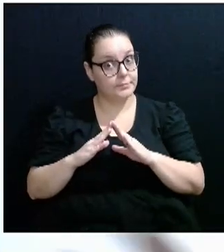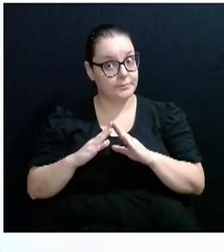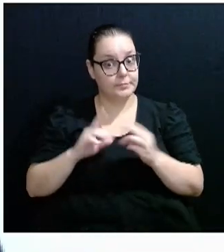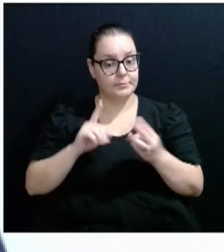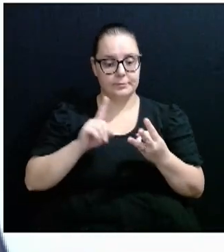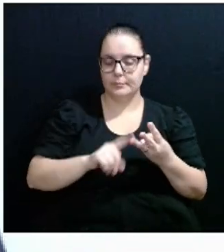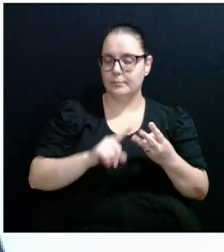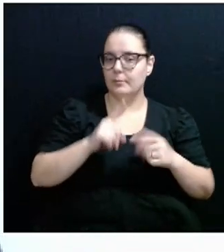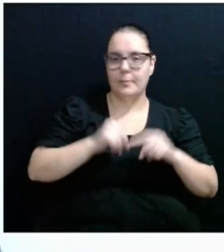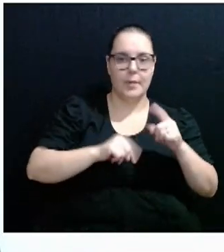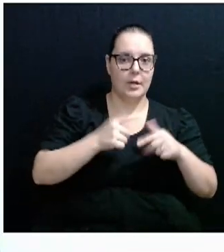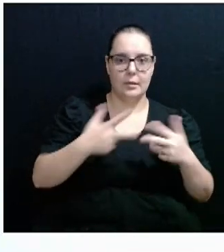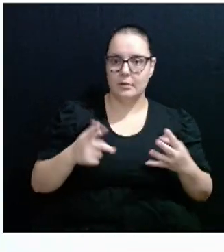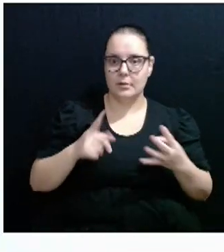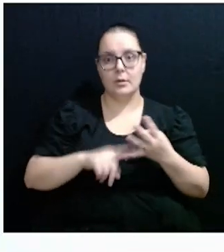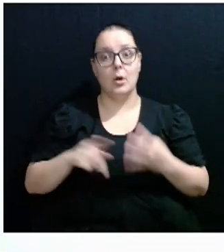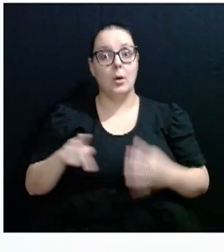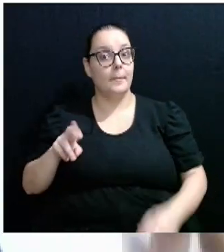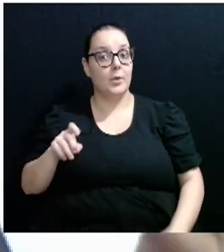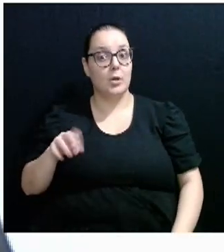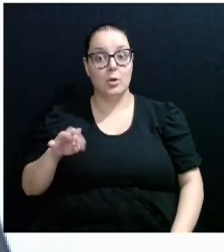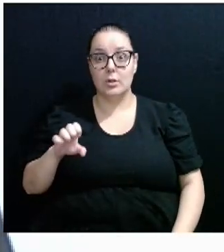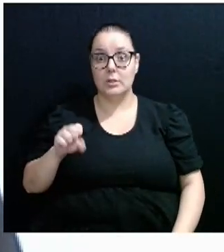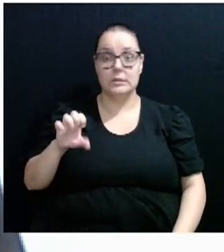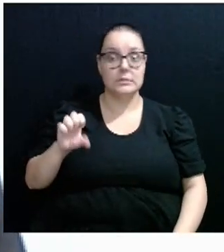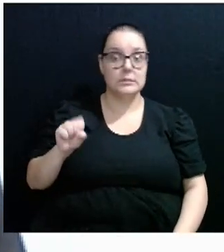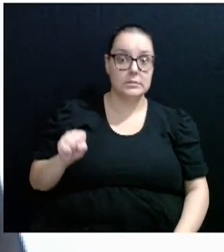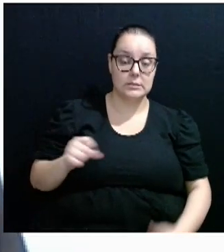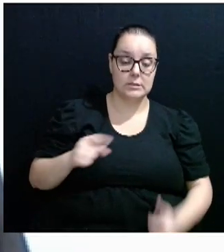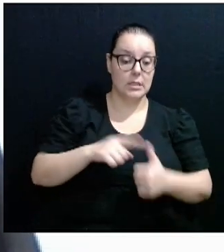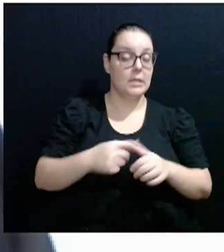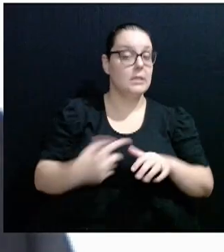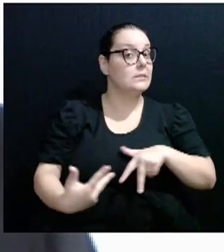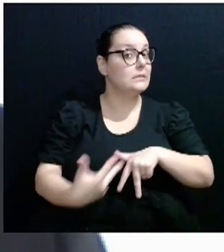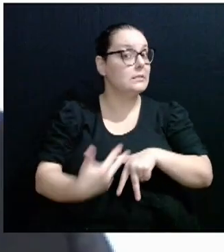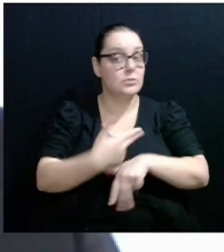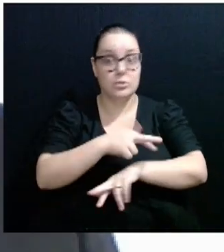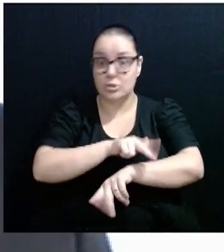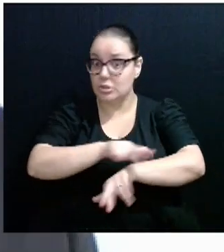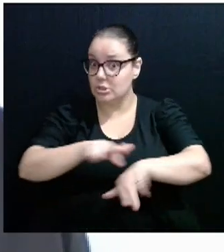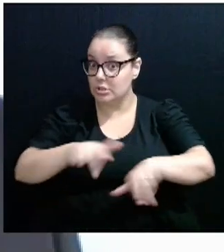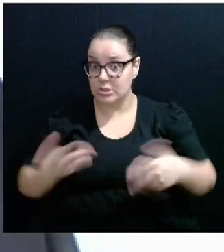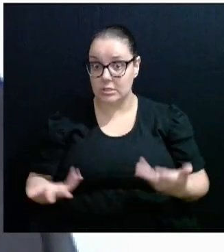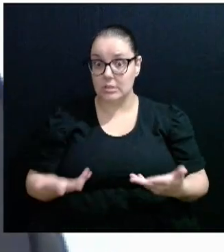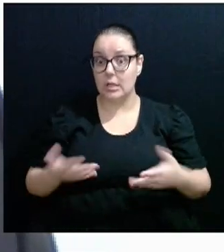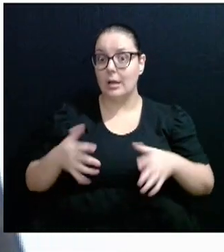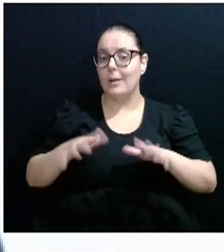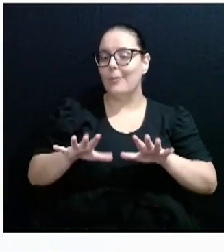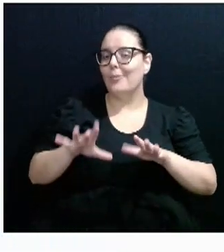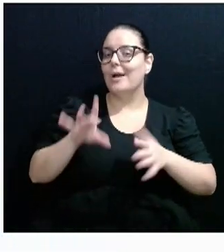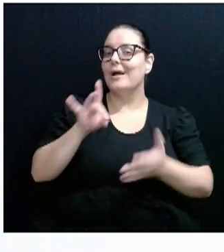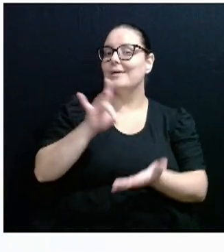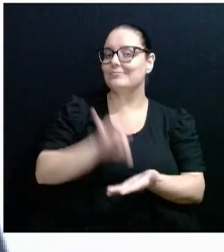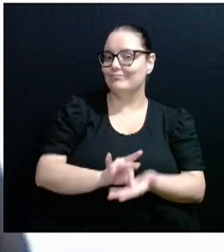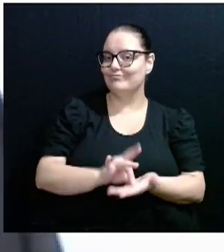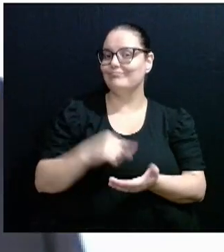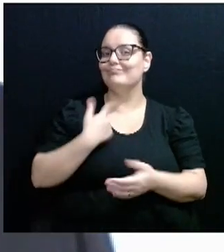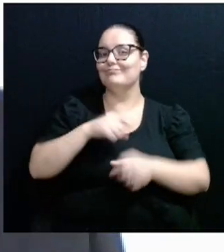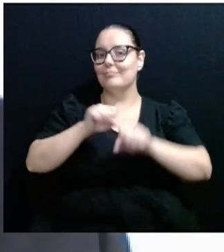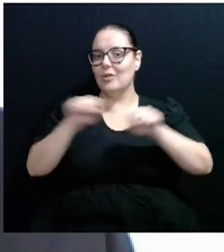materiais, próteses, cirurgias. Só que a realidade do nosso sistema de saúde no